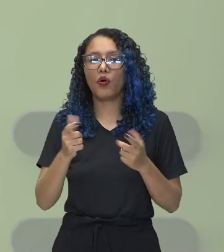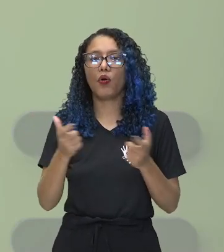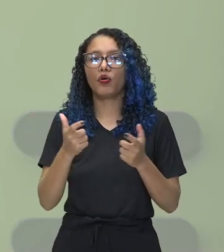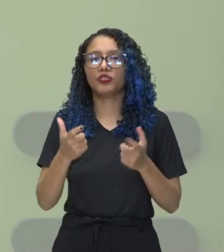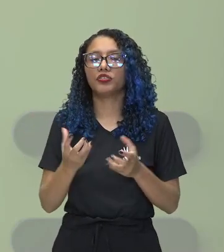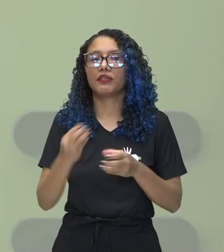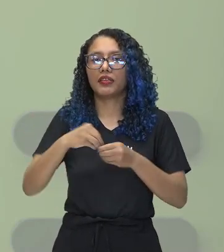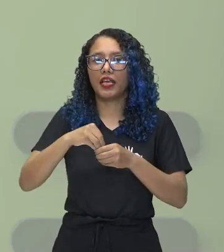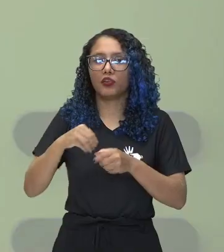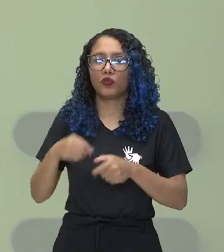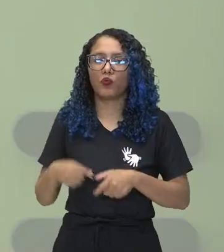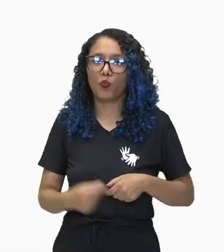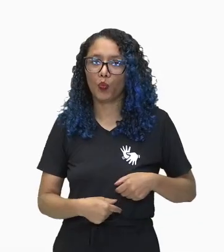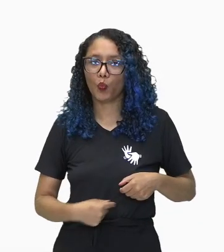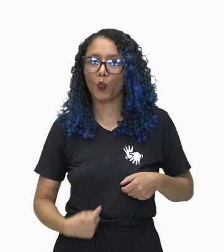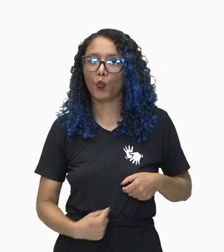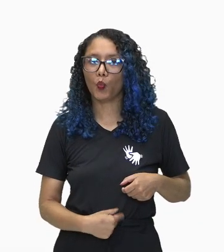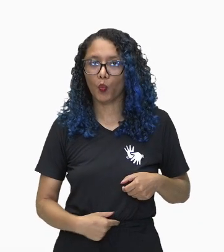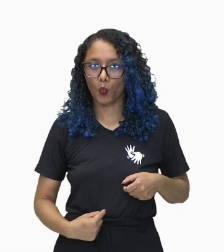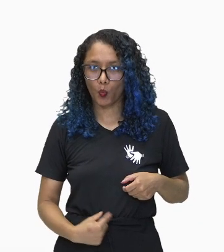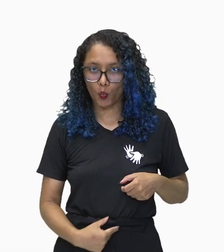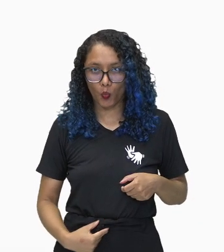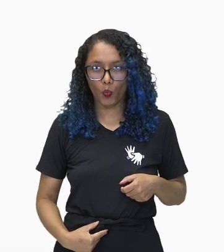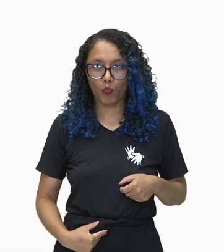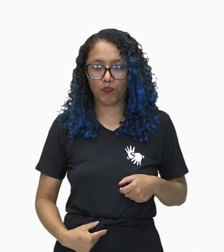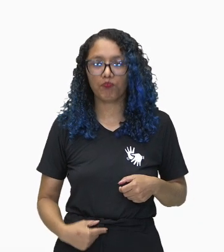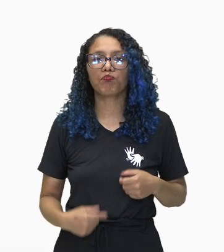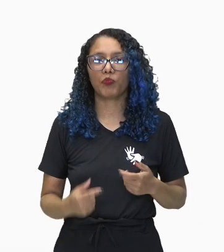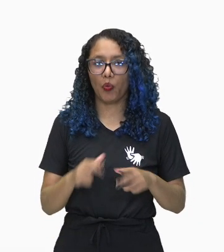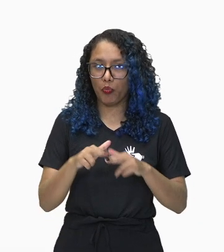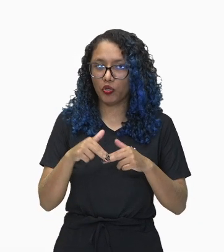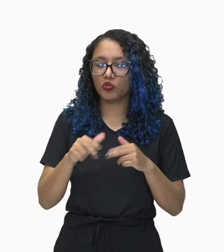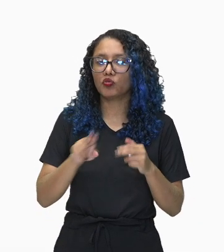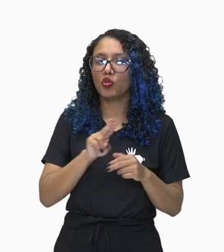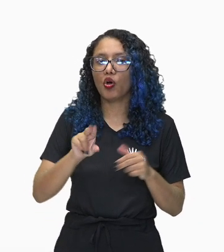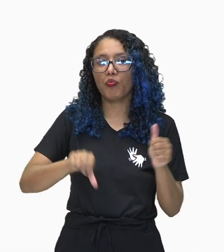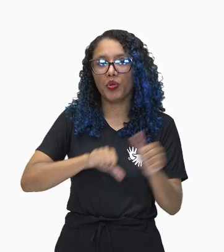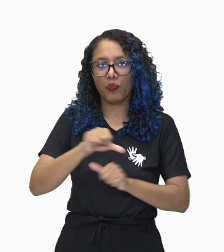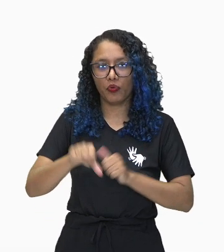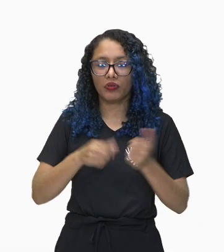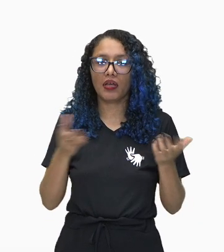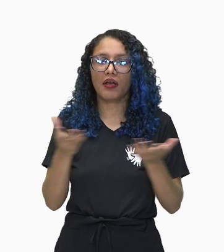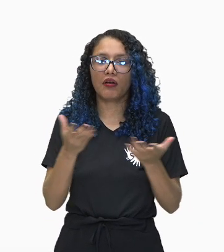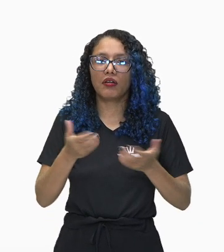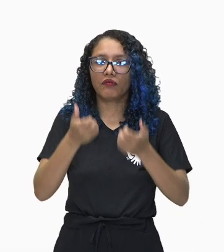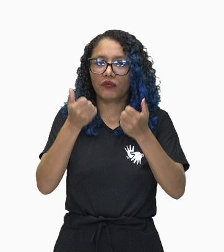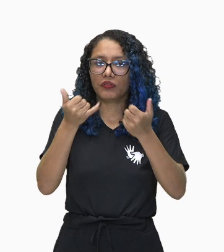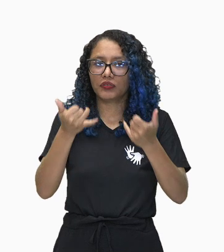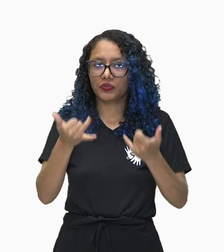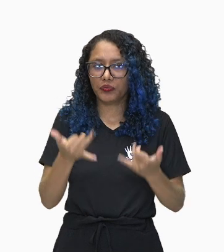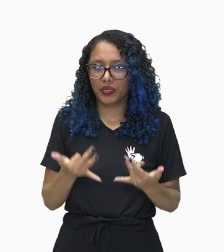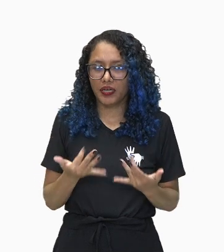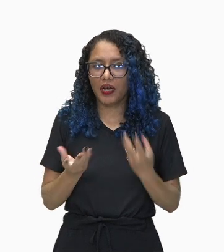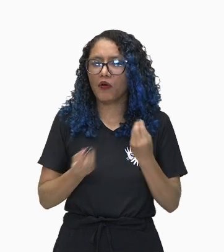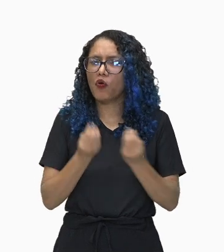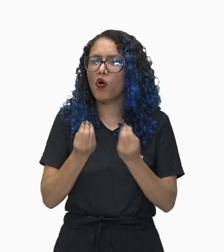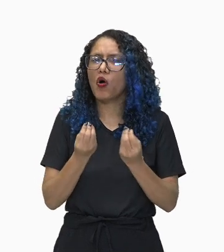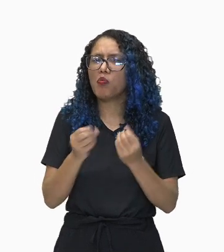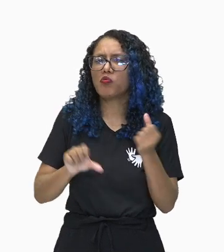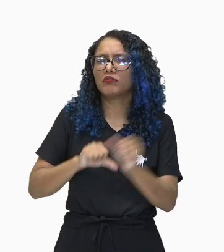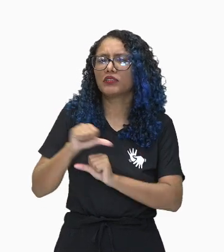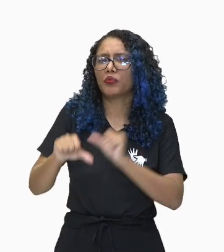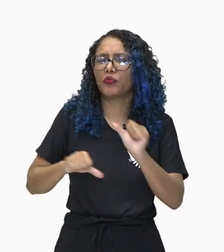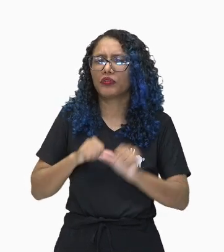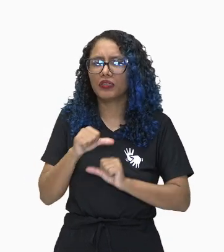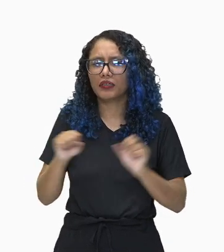intestino delgado. Agora vamos dar continuidade aí, para vocês entenderem um pouquinho sobre essa conversão, sobre